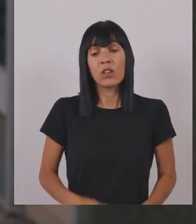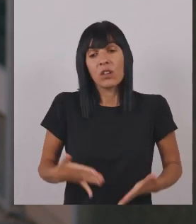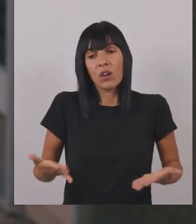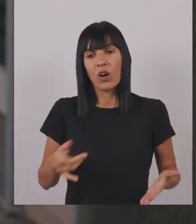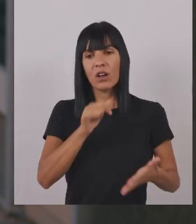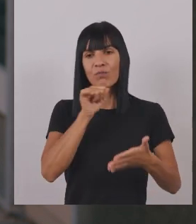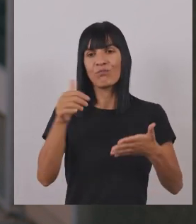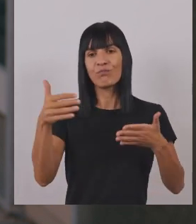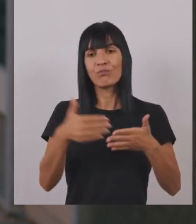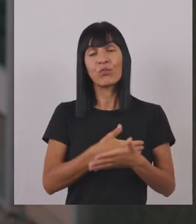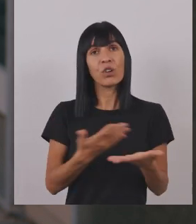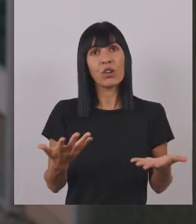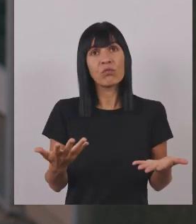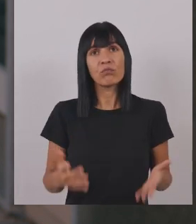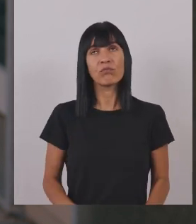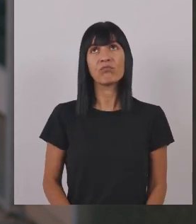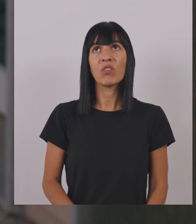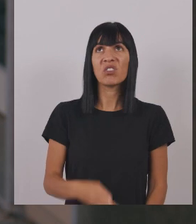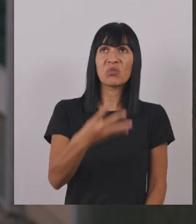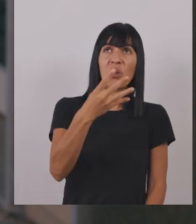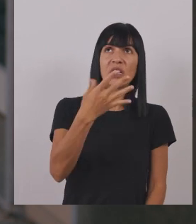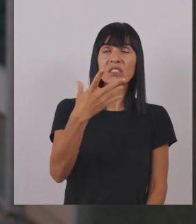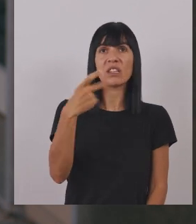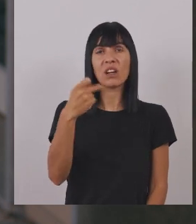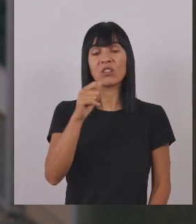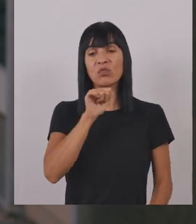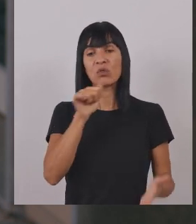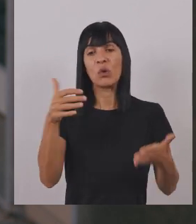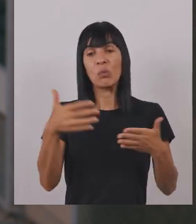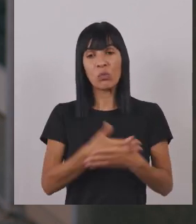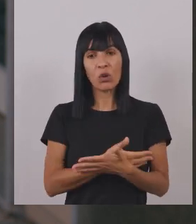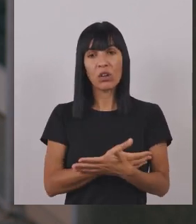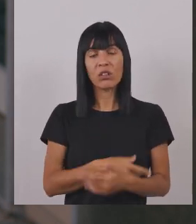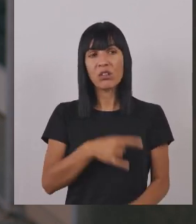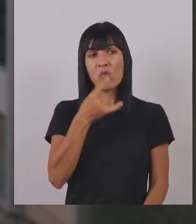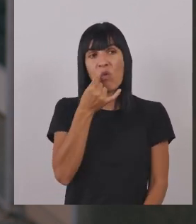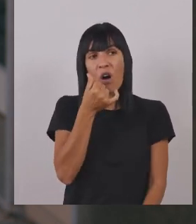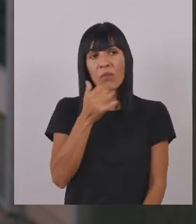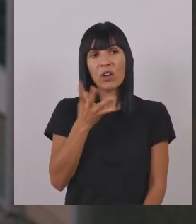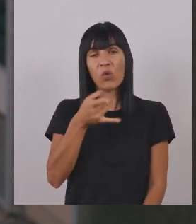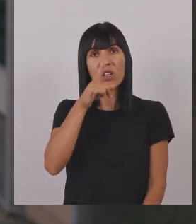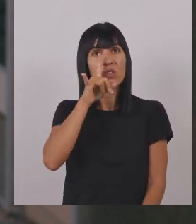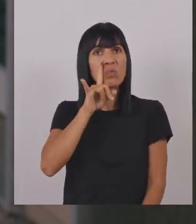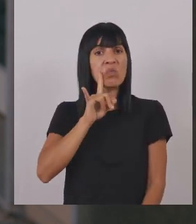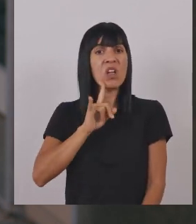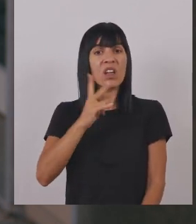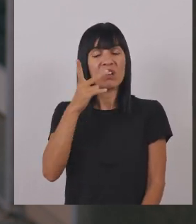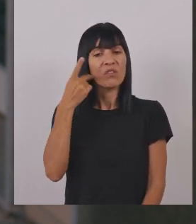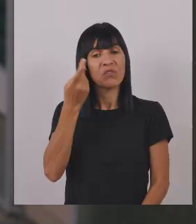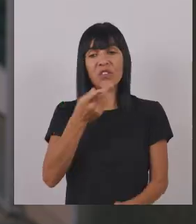E agora já me deixou sozinho há uns 4 ou 5 anos. Um homem sem mulher vive